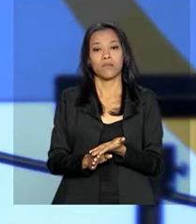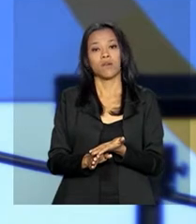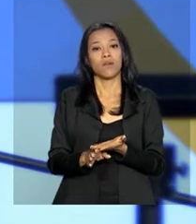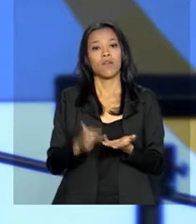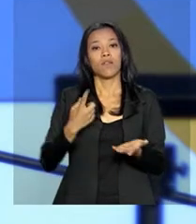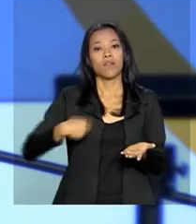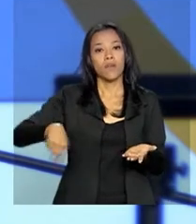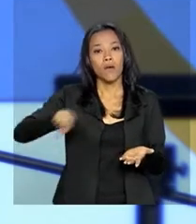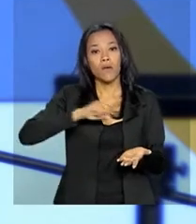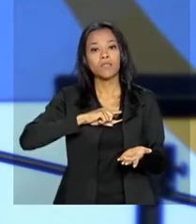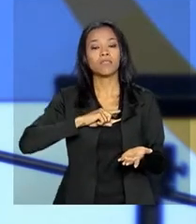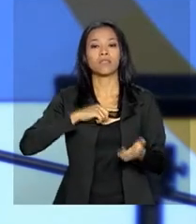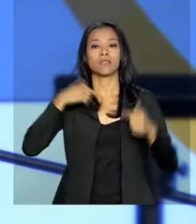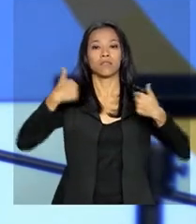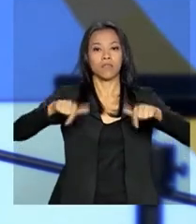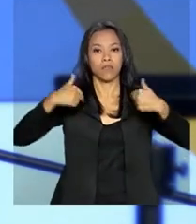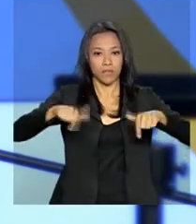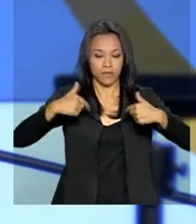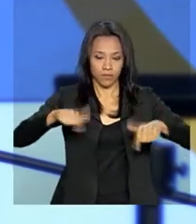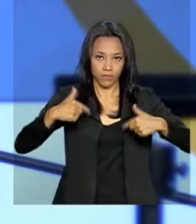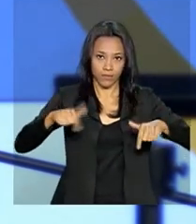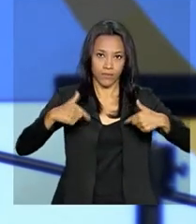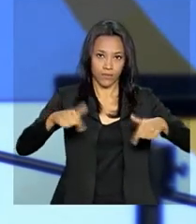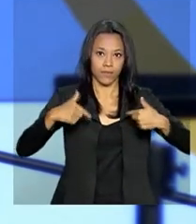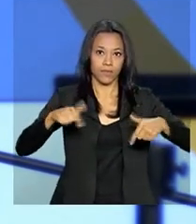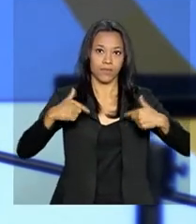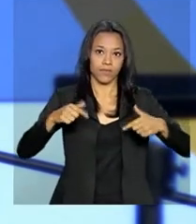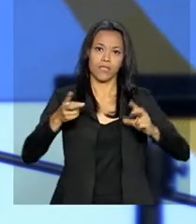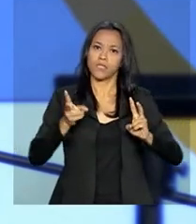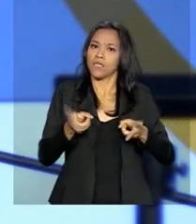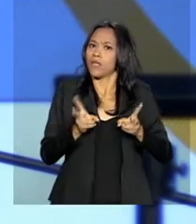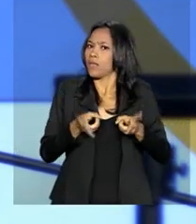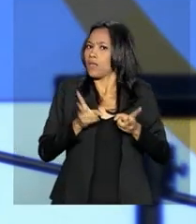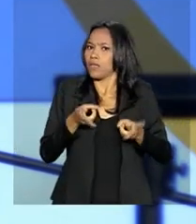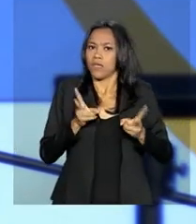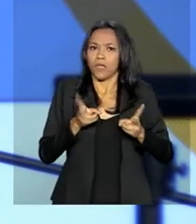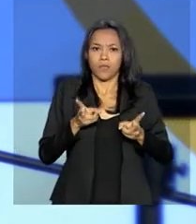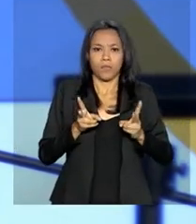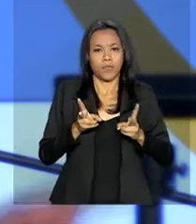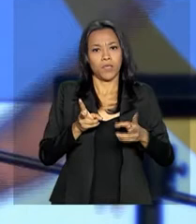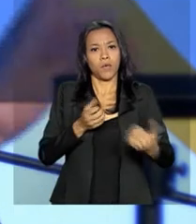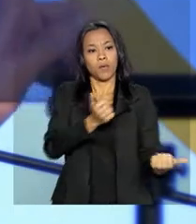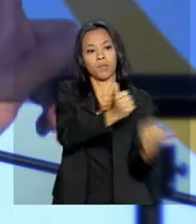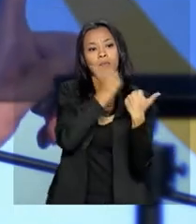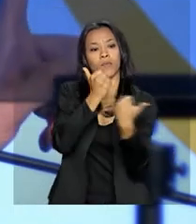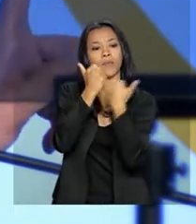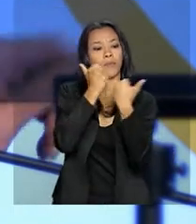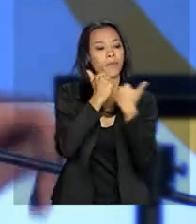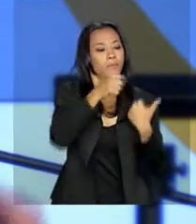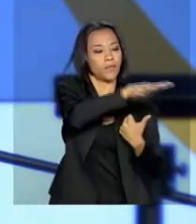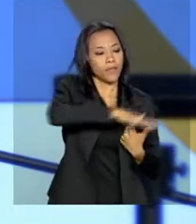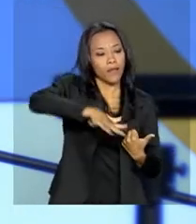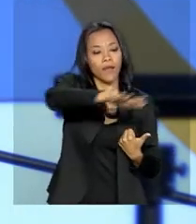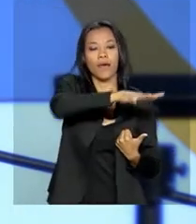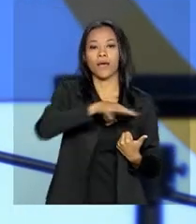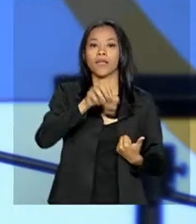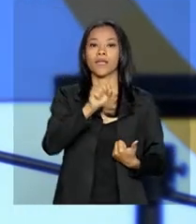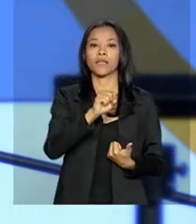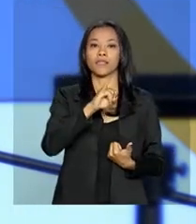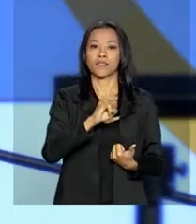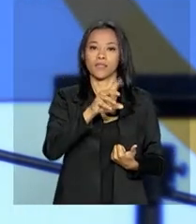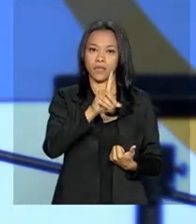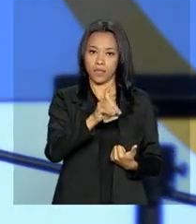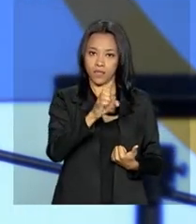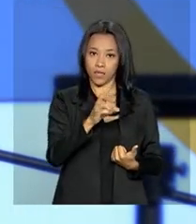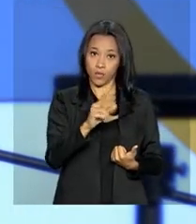nós trabalhamos em estreita colaboração com o setor siderúrgico. Ainda agora, quando nos Estados